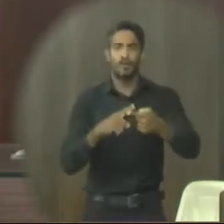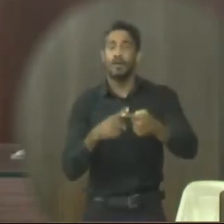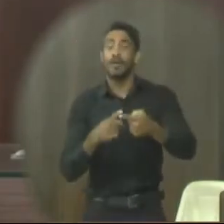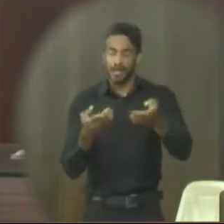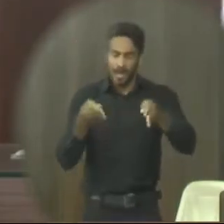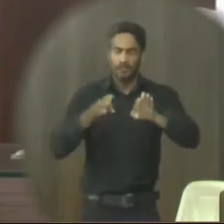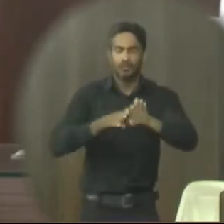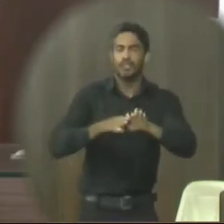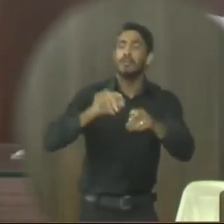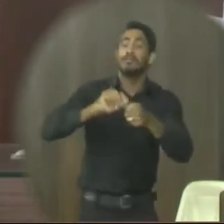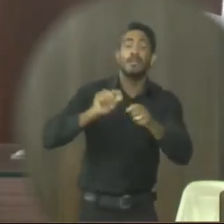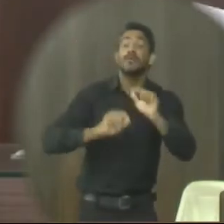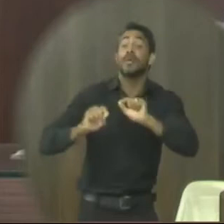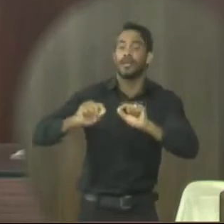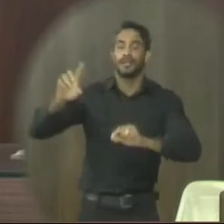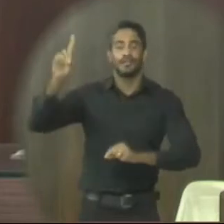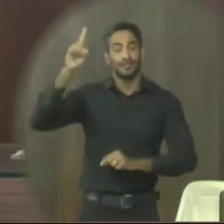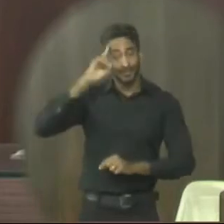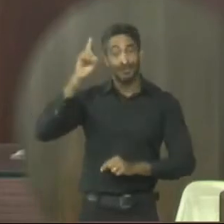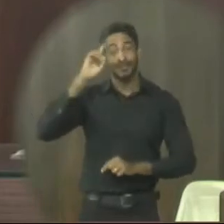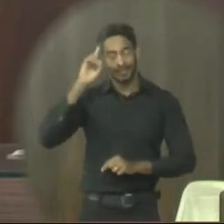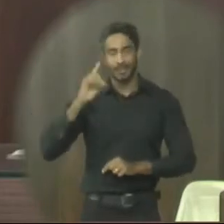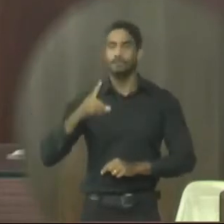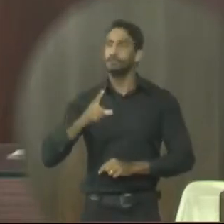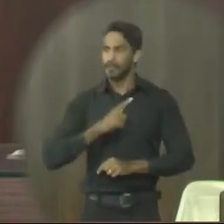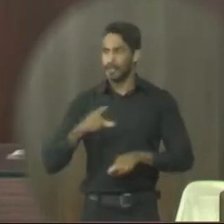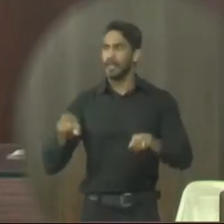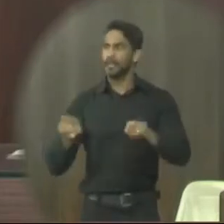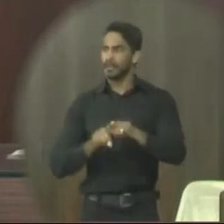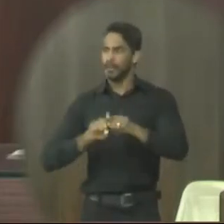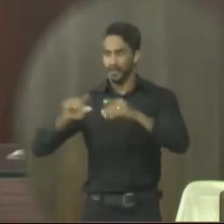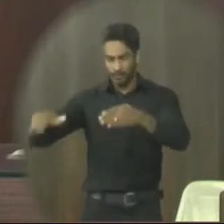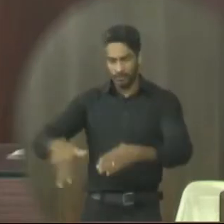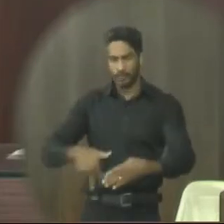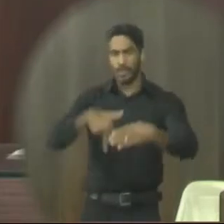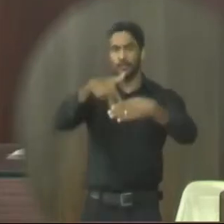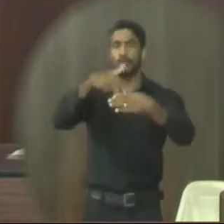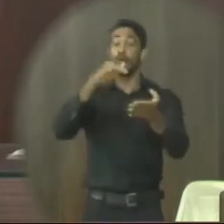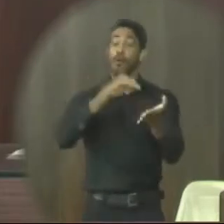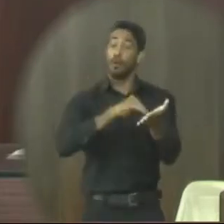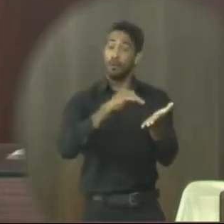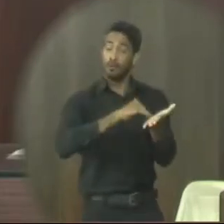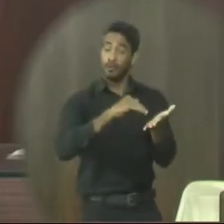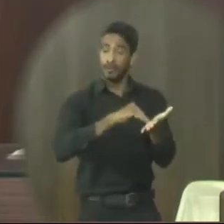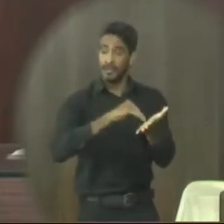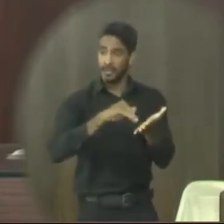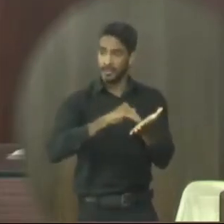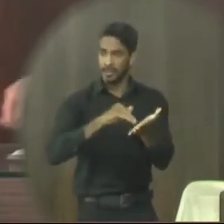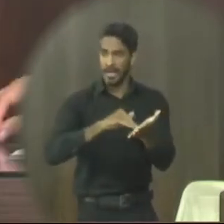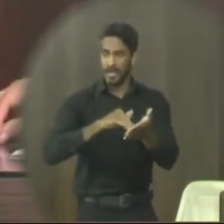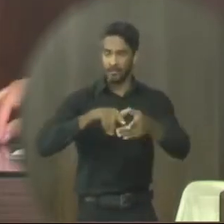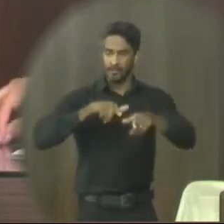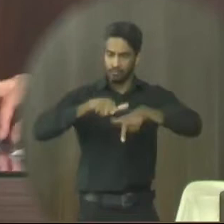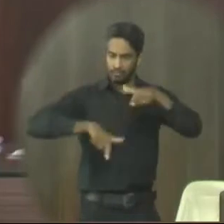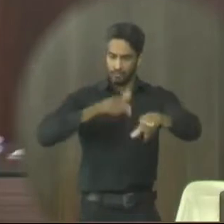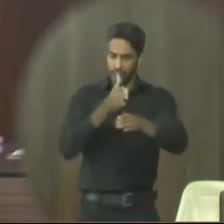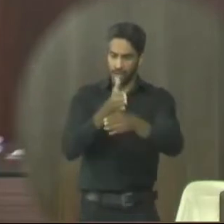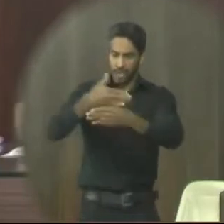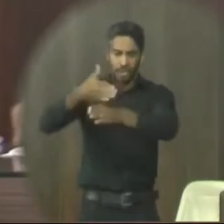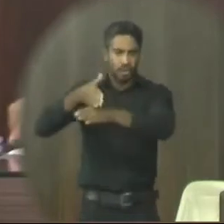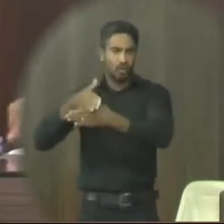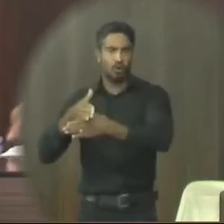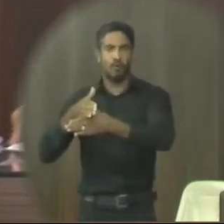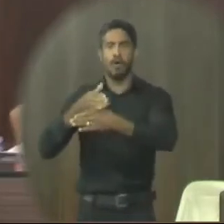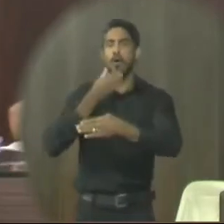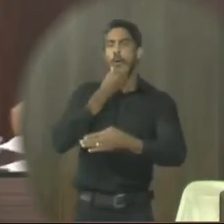dia. Nós temos mais um orador inscrito, o secretário de obras, o